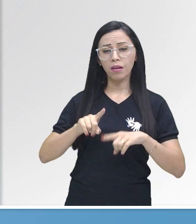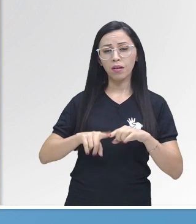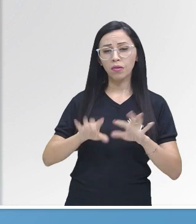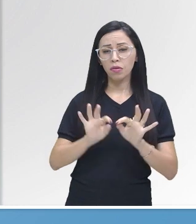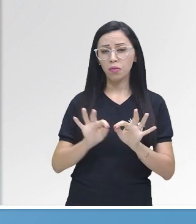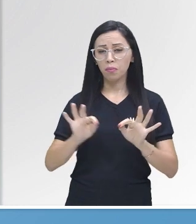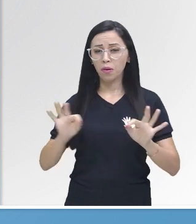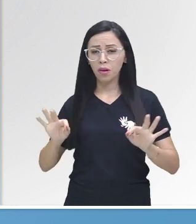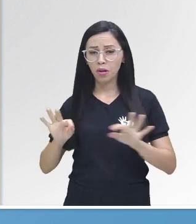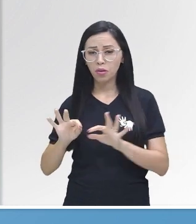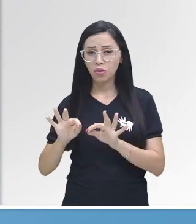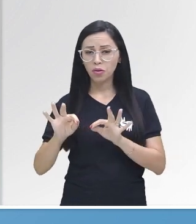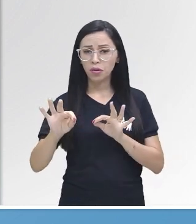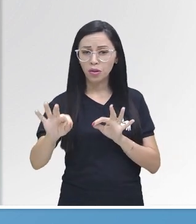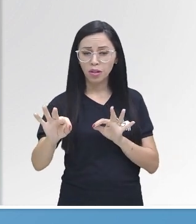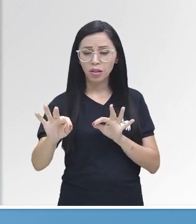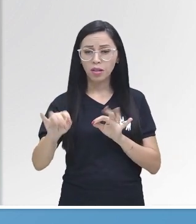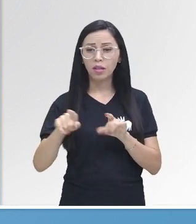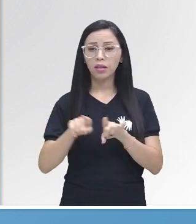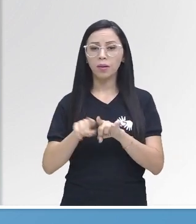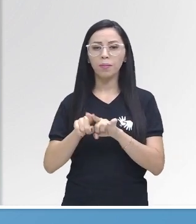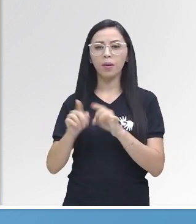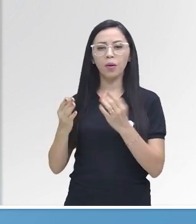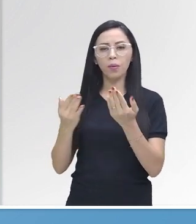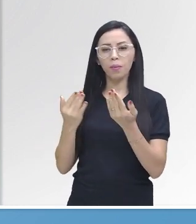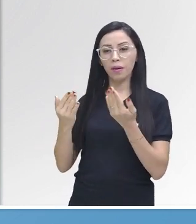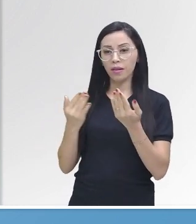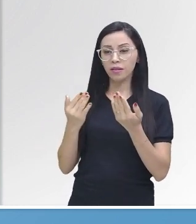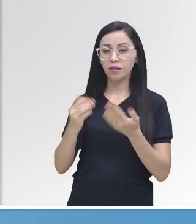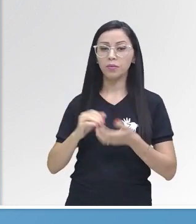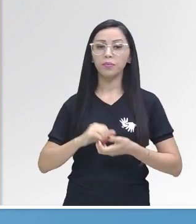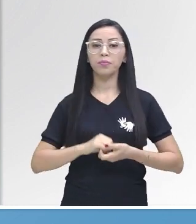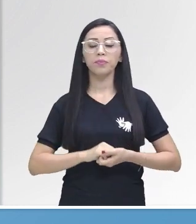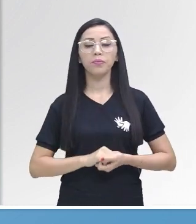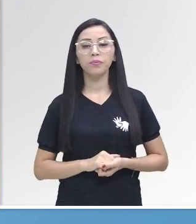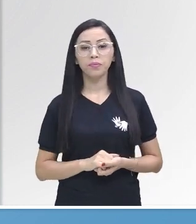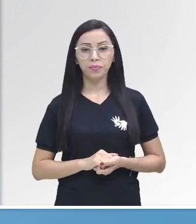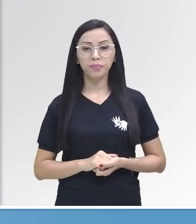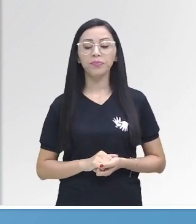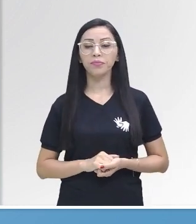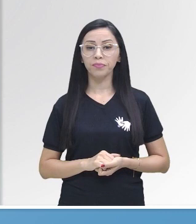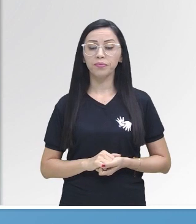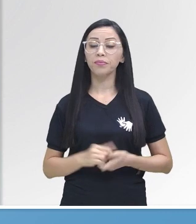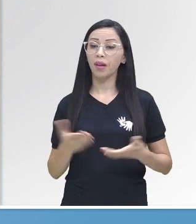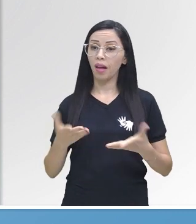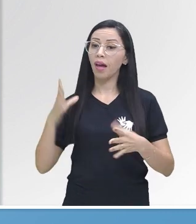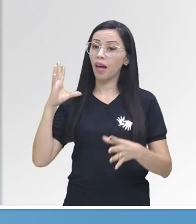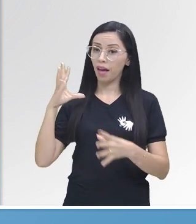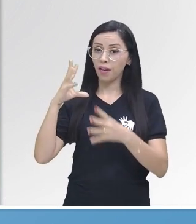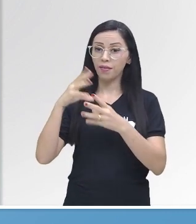medidas, estimativas e comparações. É a nossa revisão.